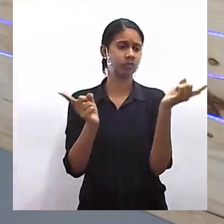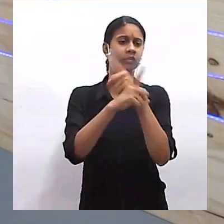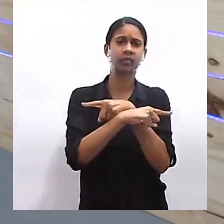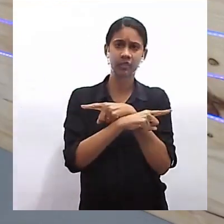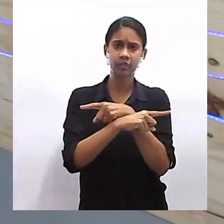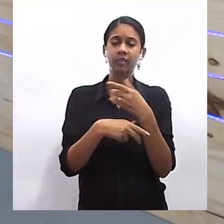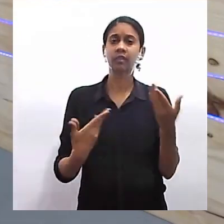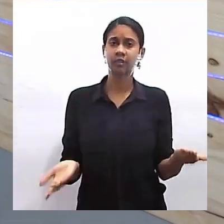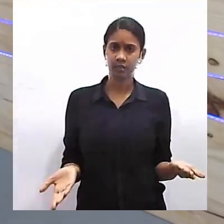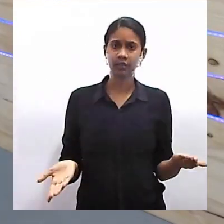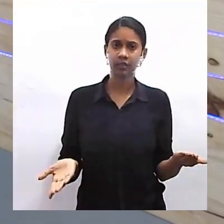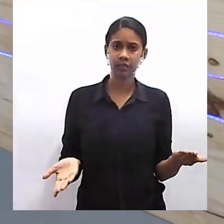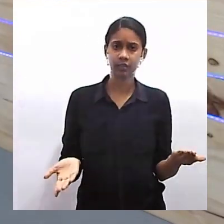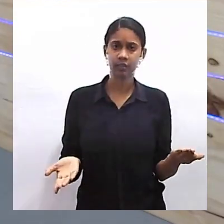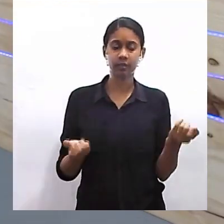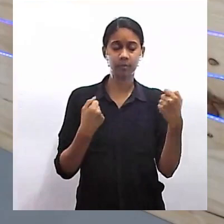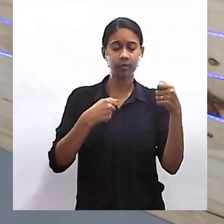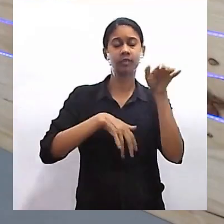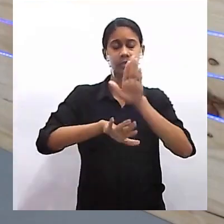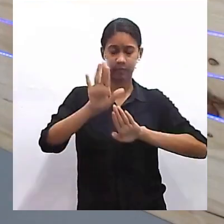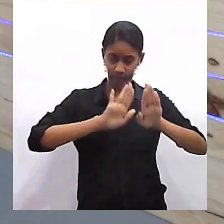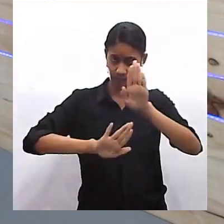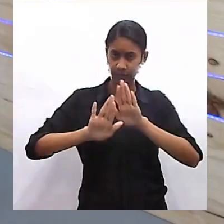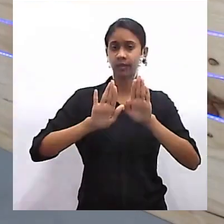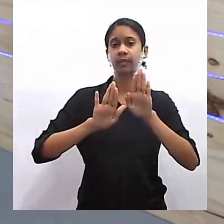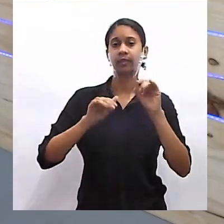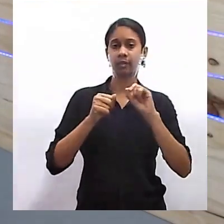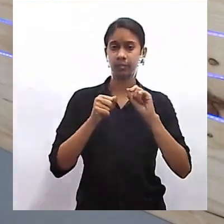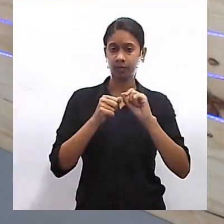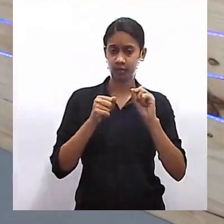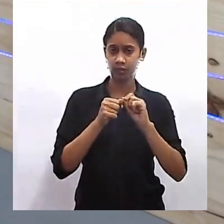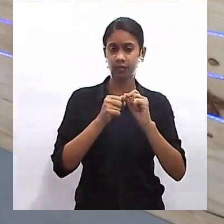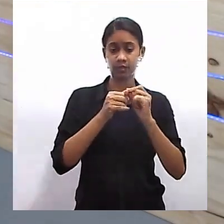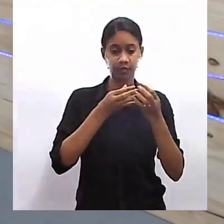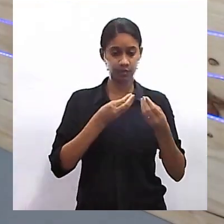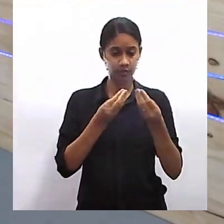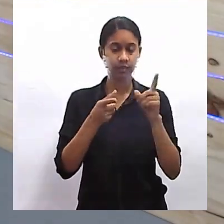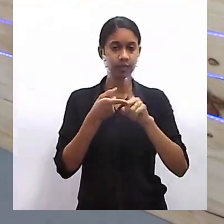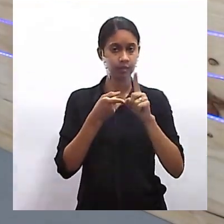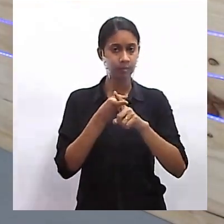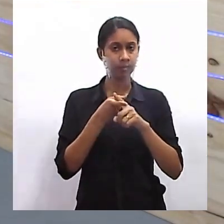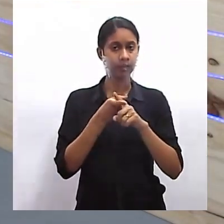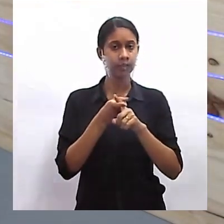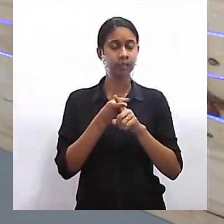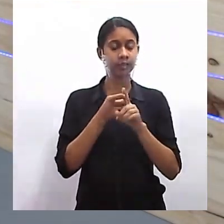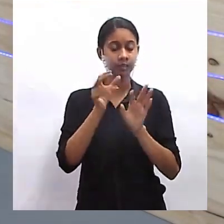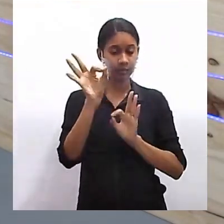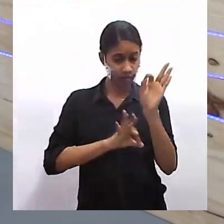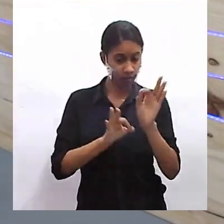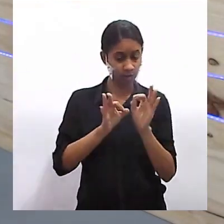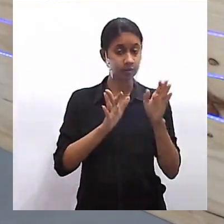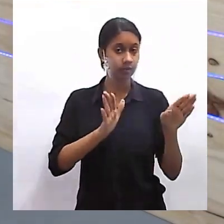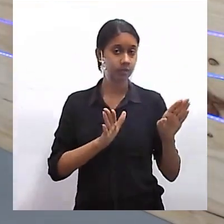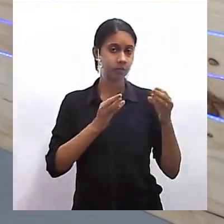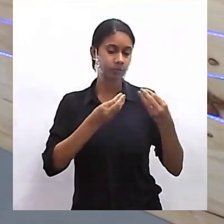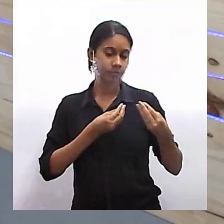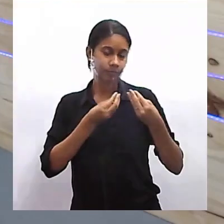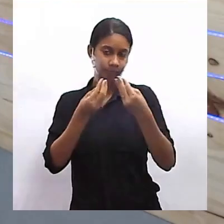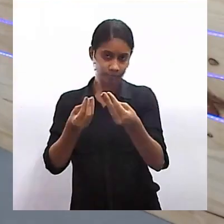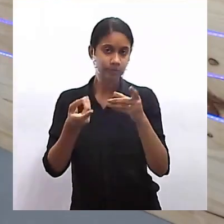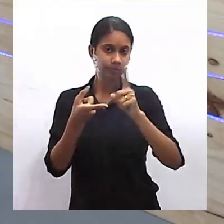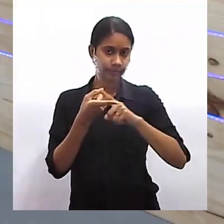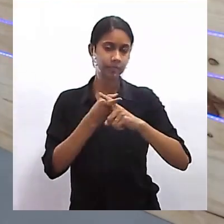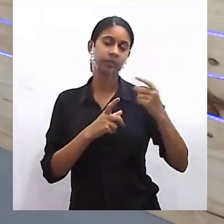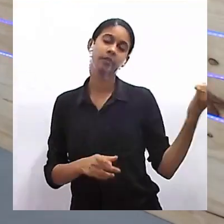frente. Então, a forma de carregar tem que obedecer os padrões do roteiro. Então, o carregamento, pessoal, é uma função muito